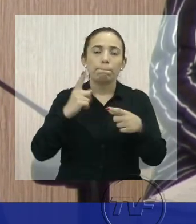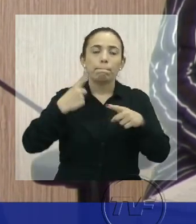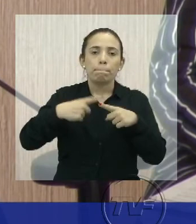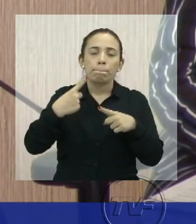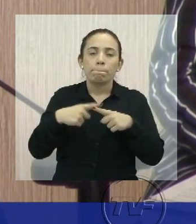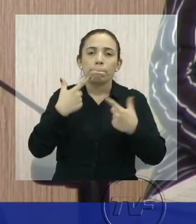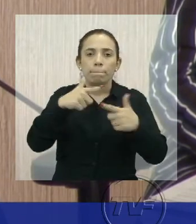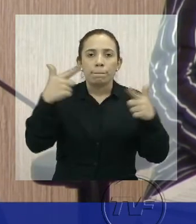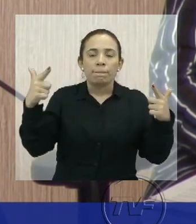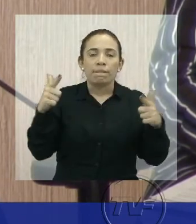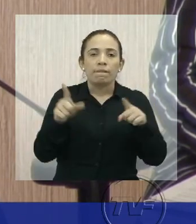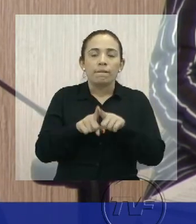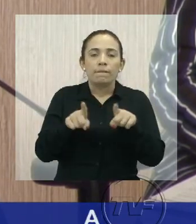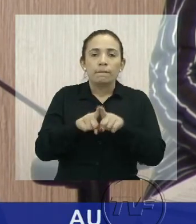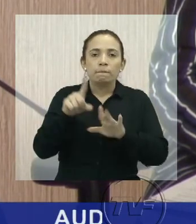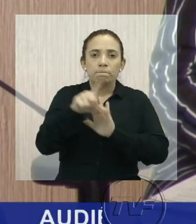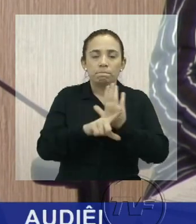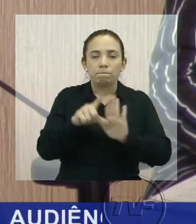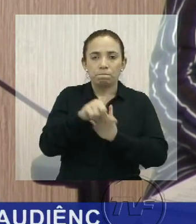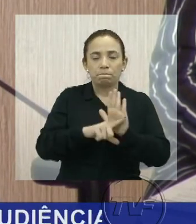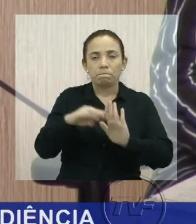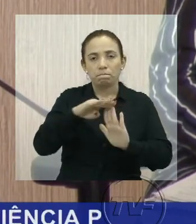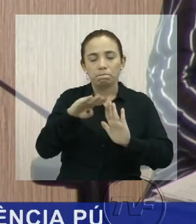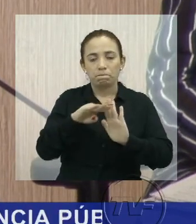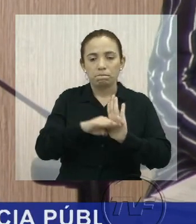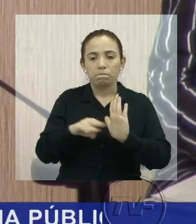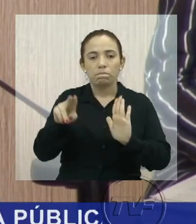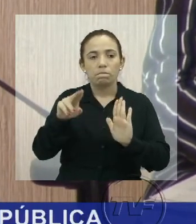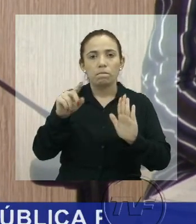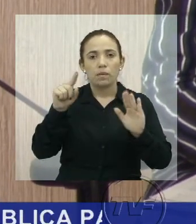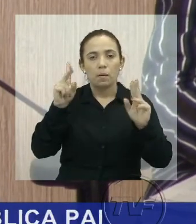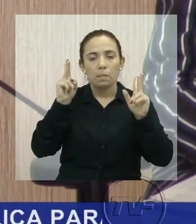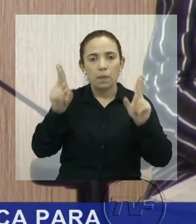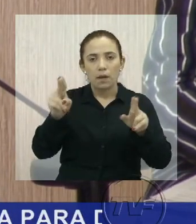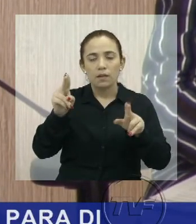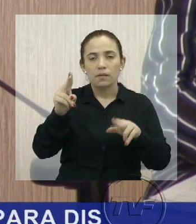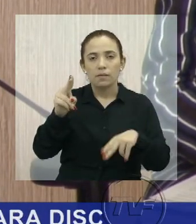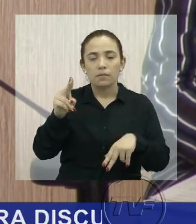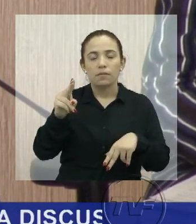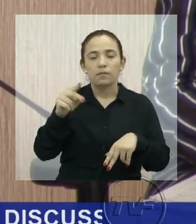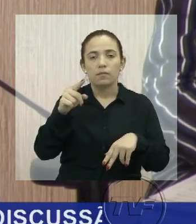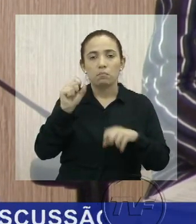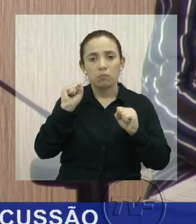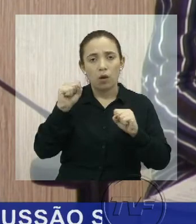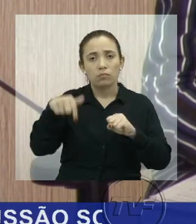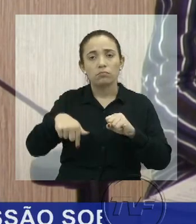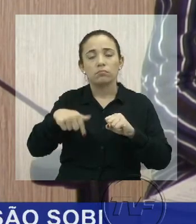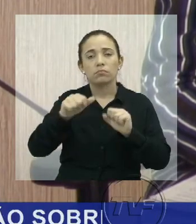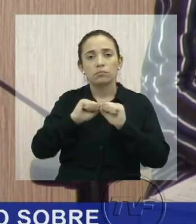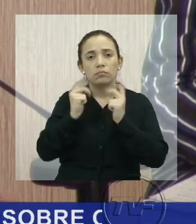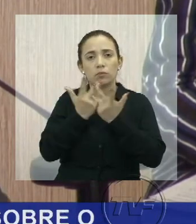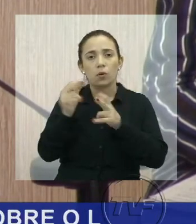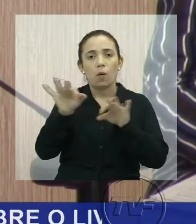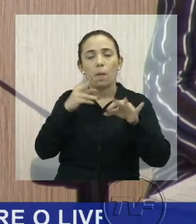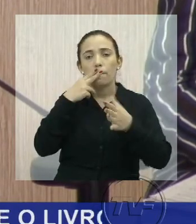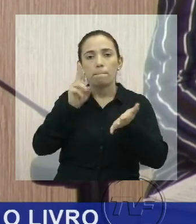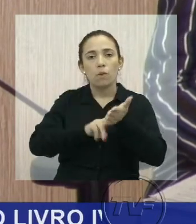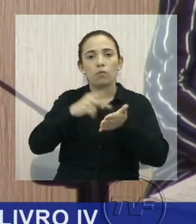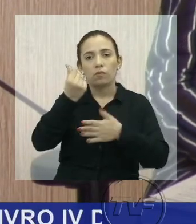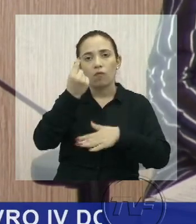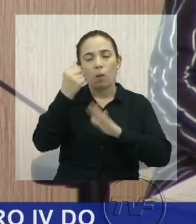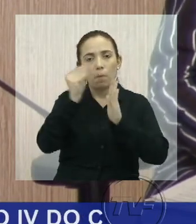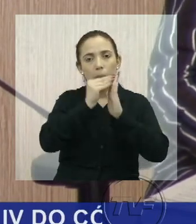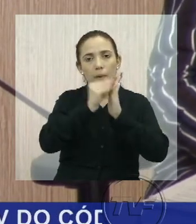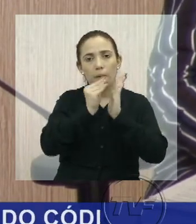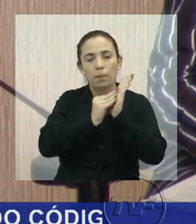e para outras legislações que tenham essa característica. E sempre que possível o Parlamento definir valores de multa com alguma referência